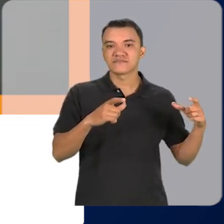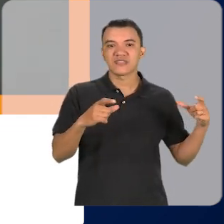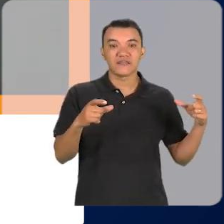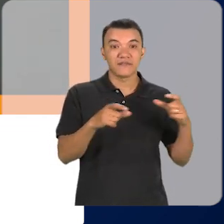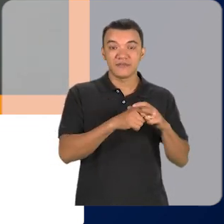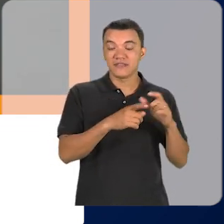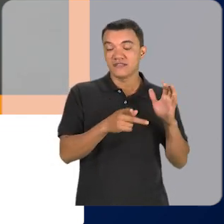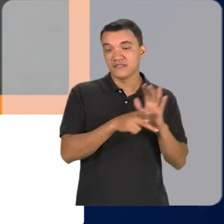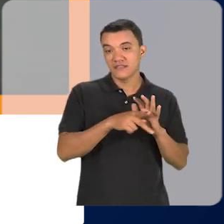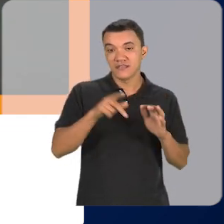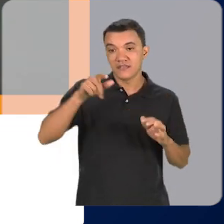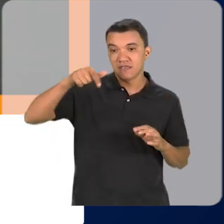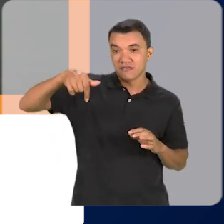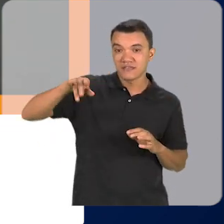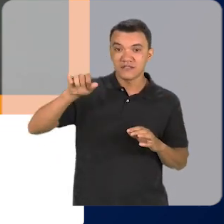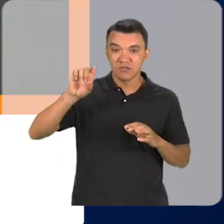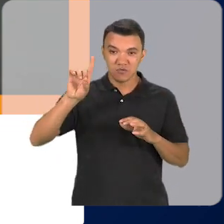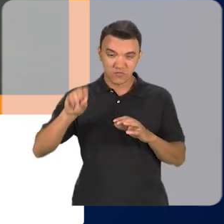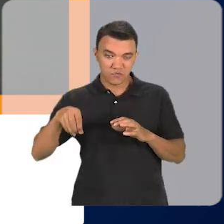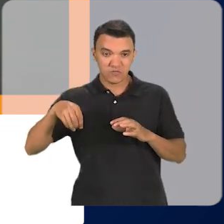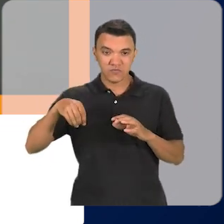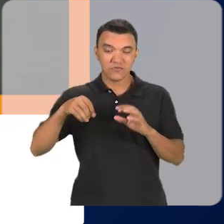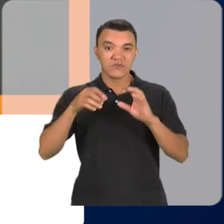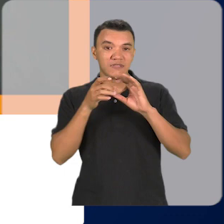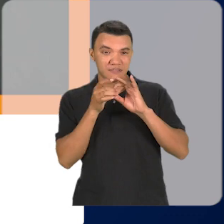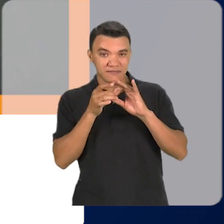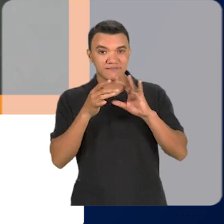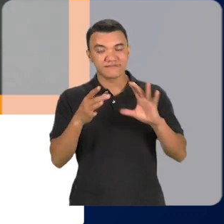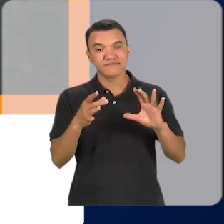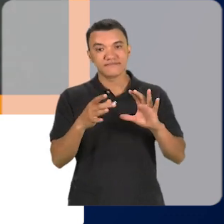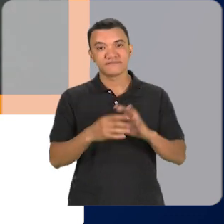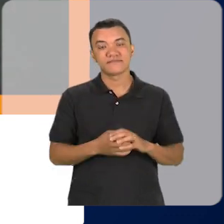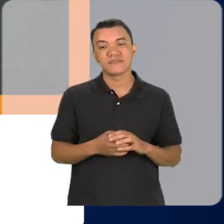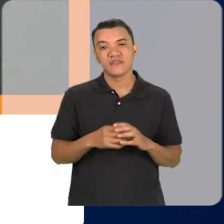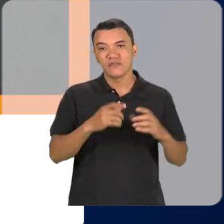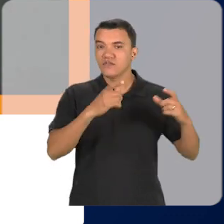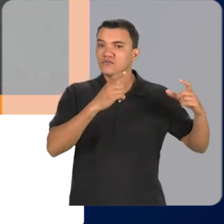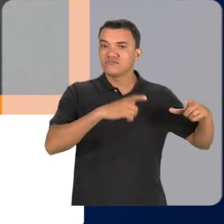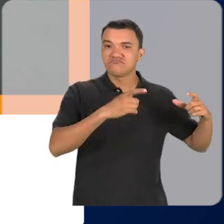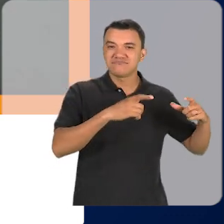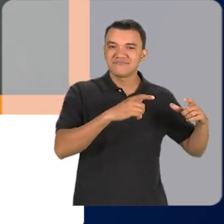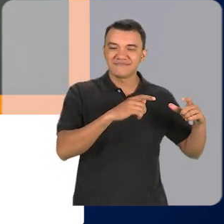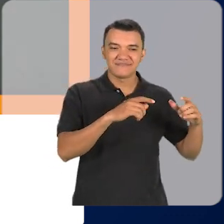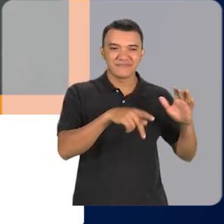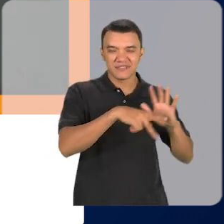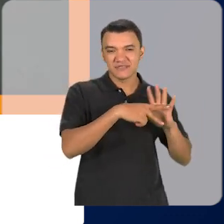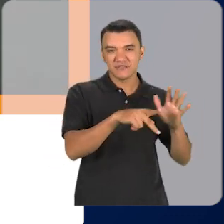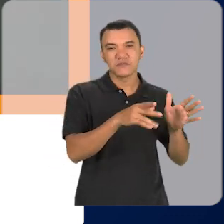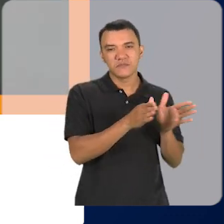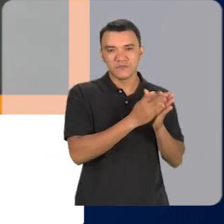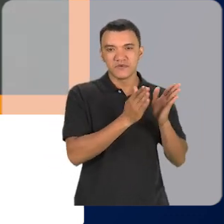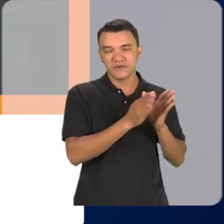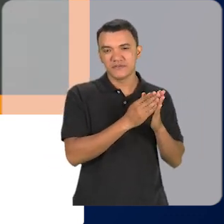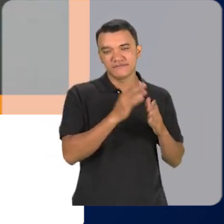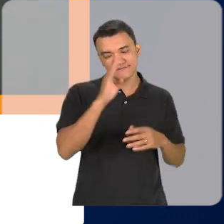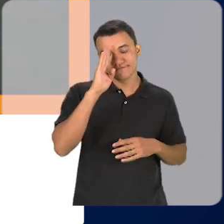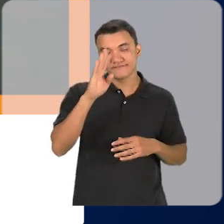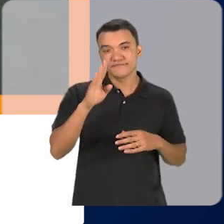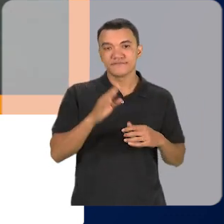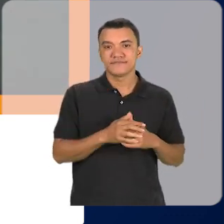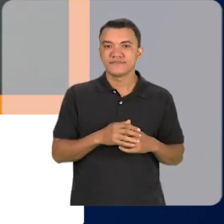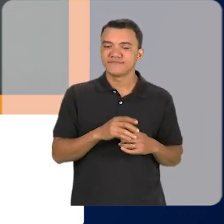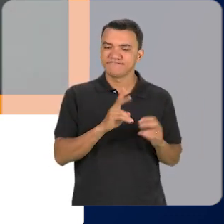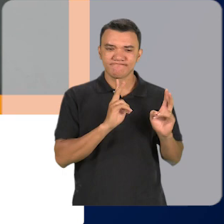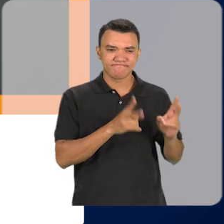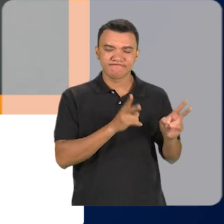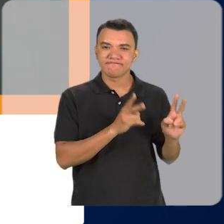Quilombo Liberdade. E como todo bairro, né, da periferia, principalmente, então é muito